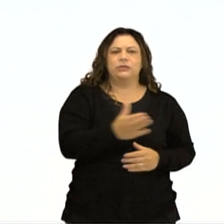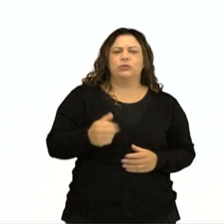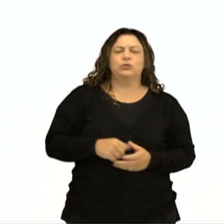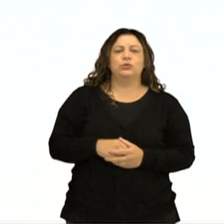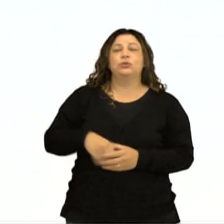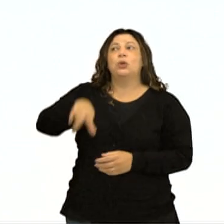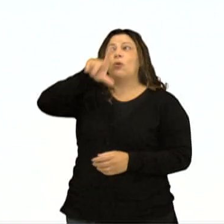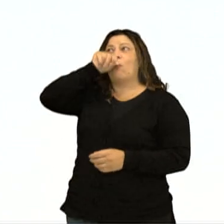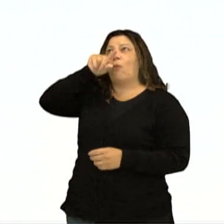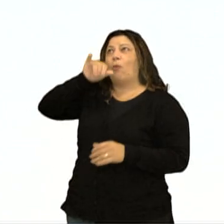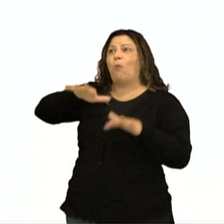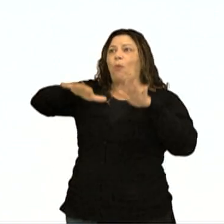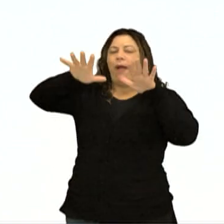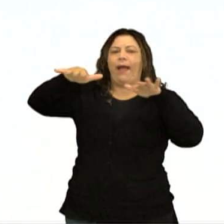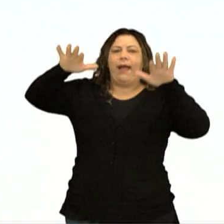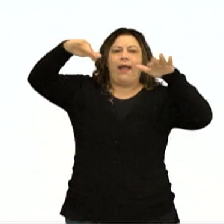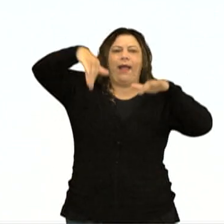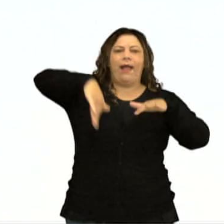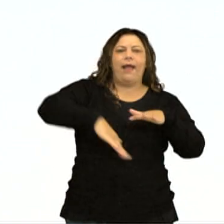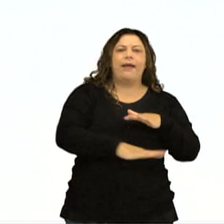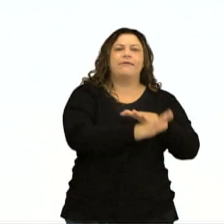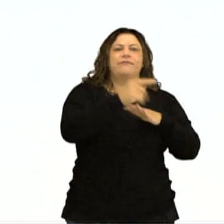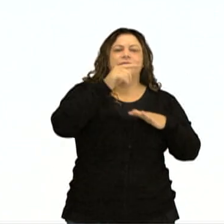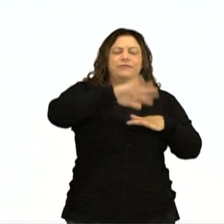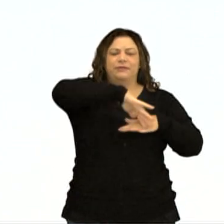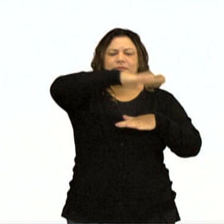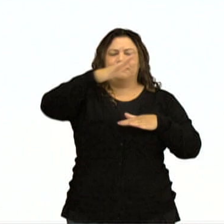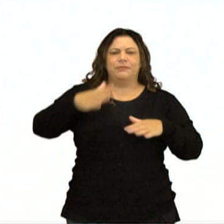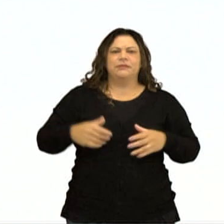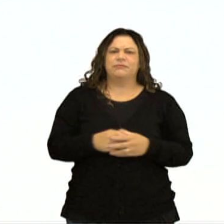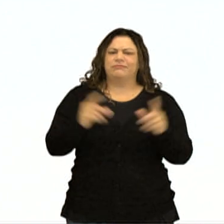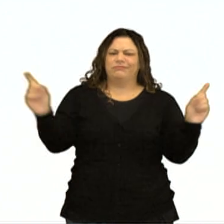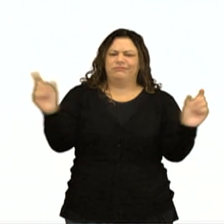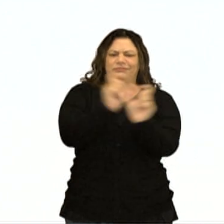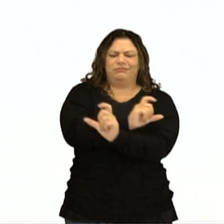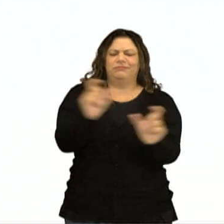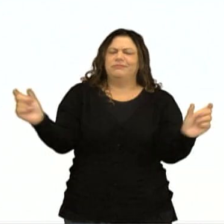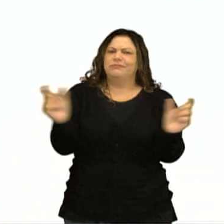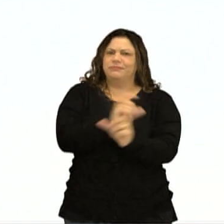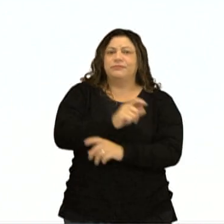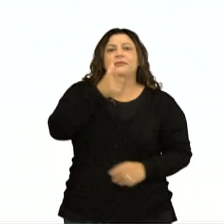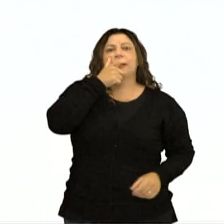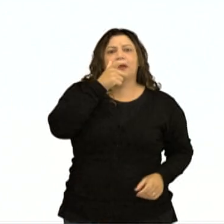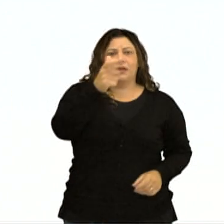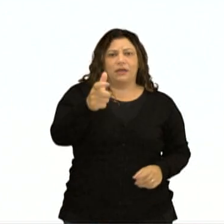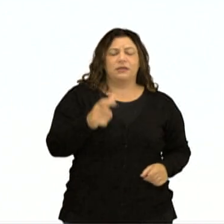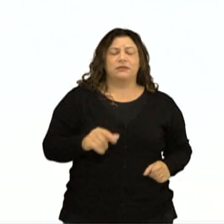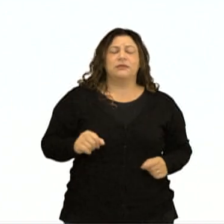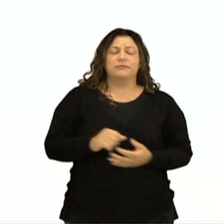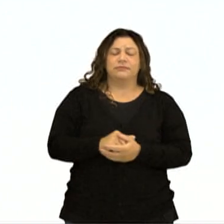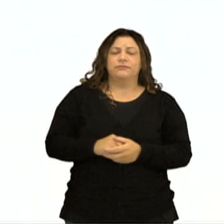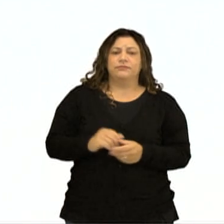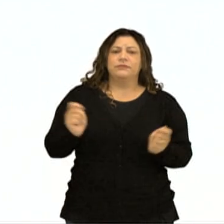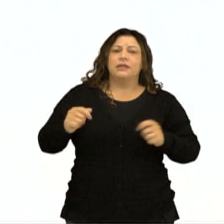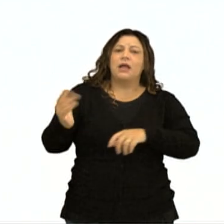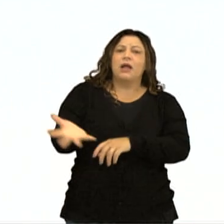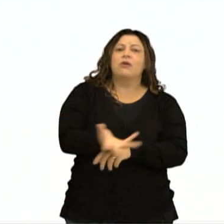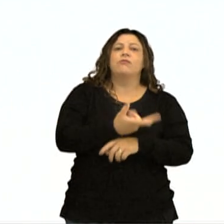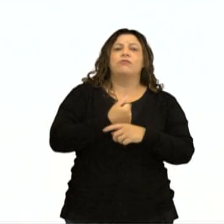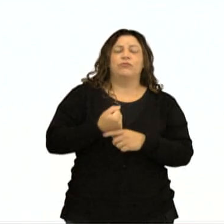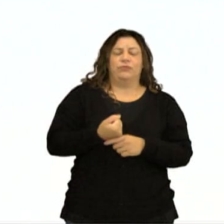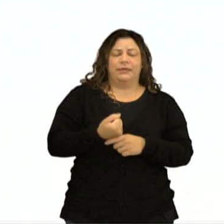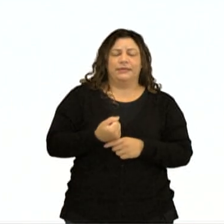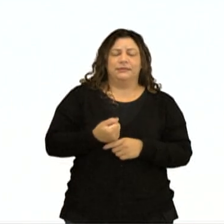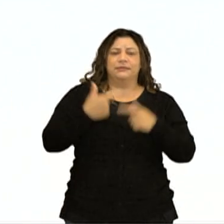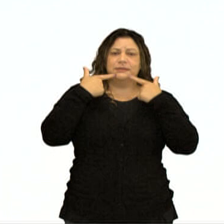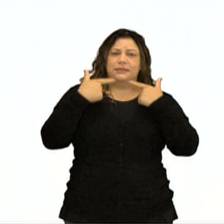Reparou? Os elementos ali estão um pouco trocados, mas é intencional, é o domínio que o poeta tem da língua. Então,